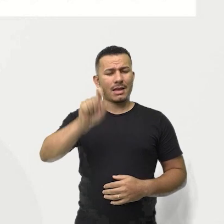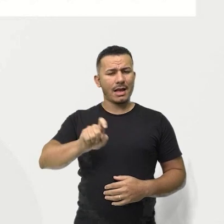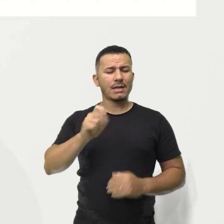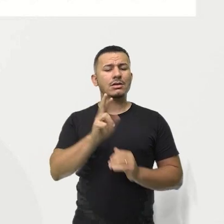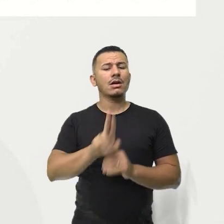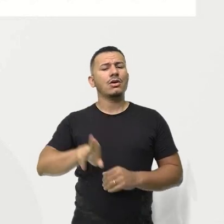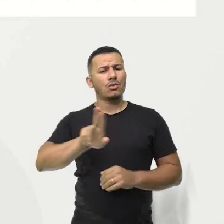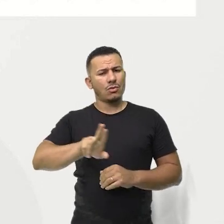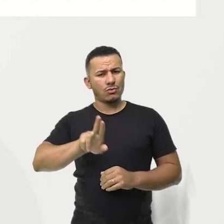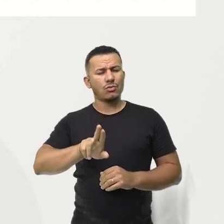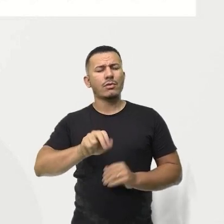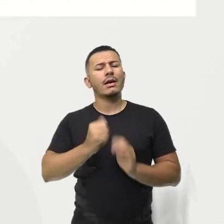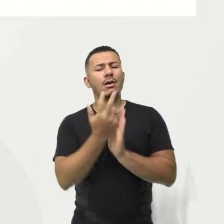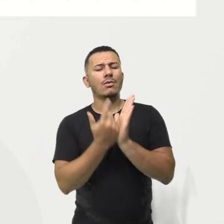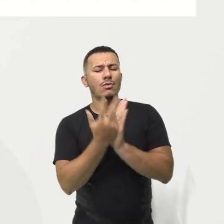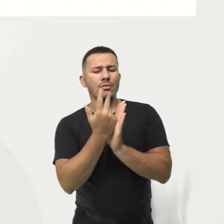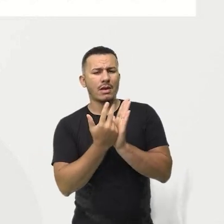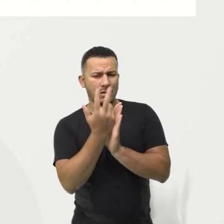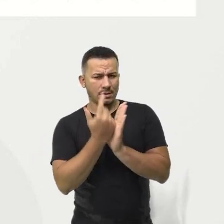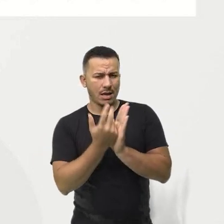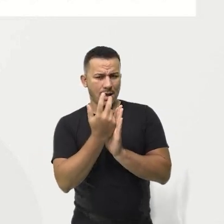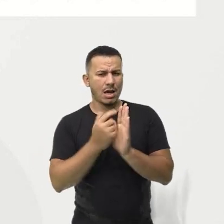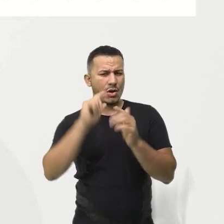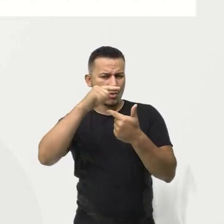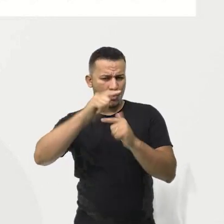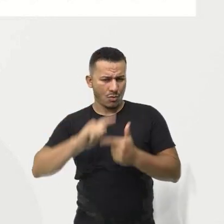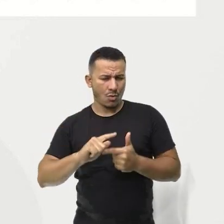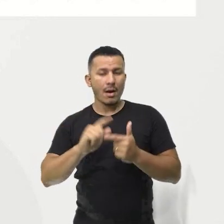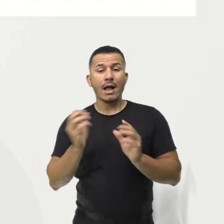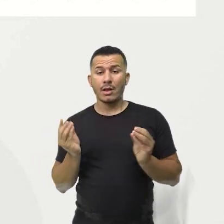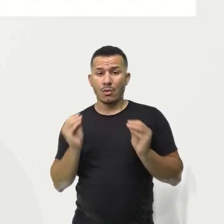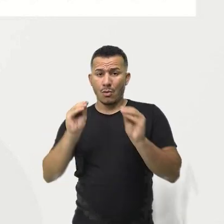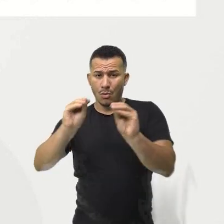Exemplo. Alex desenhou